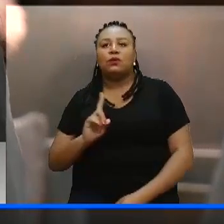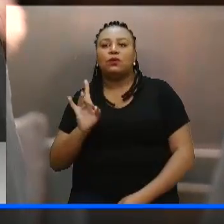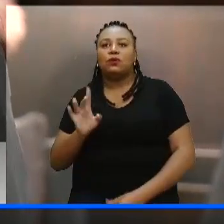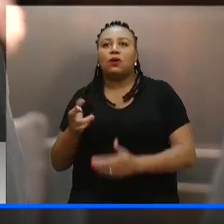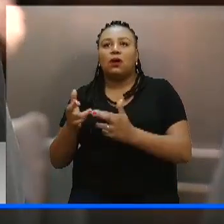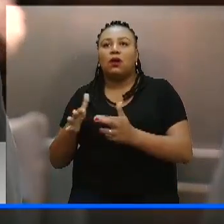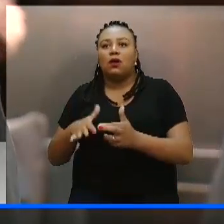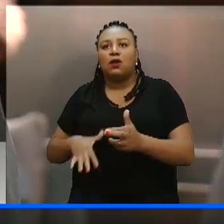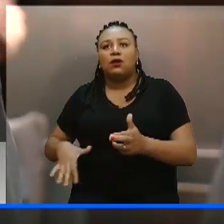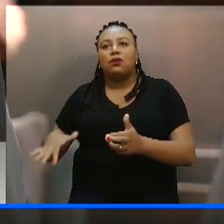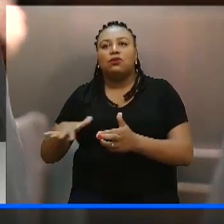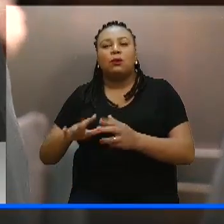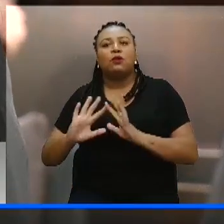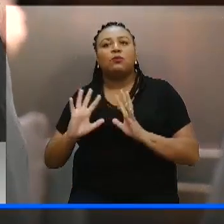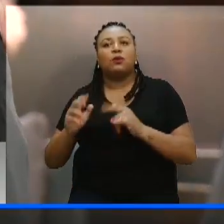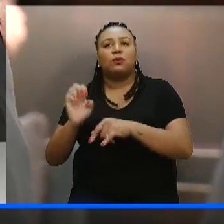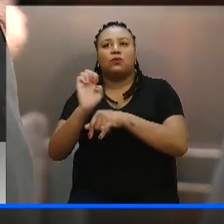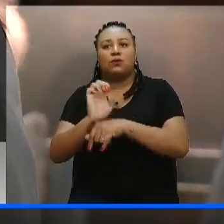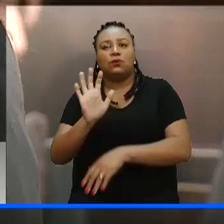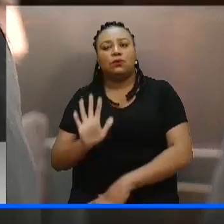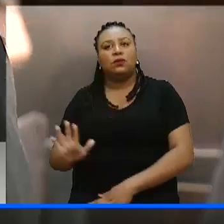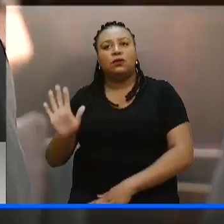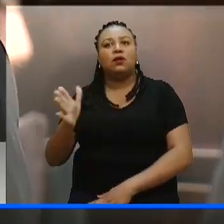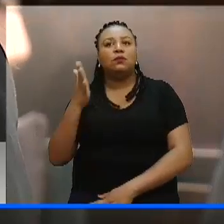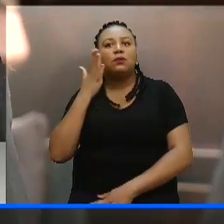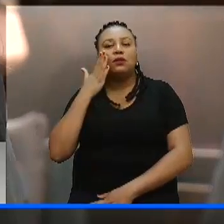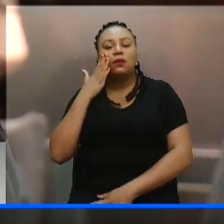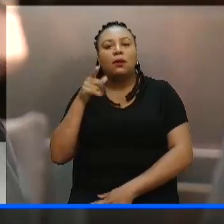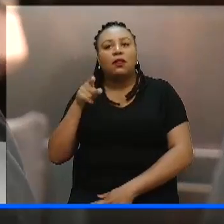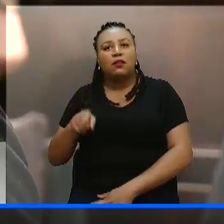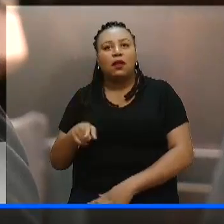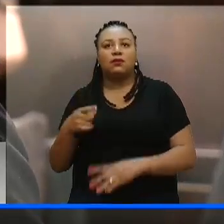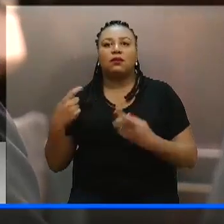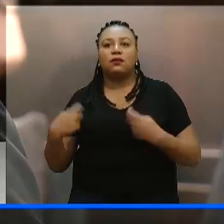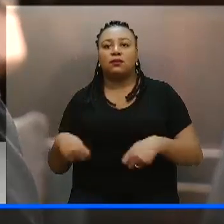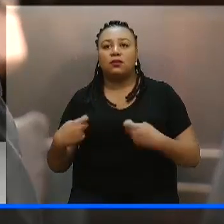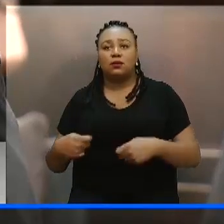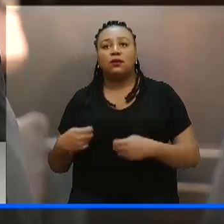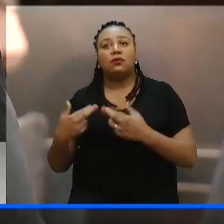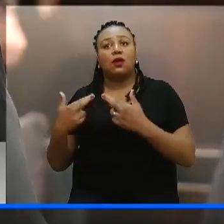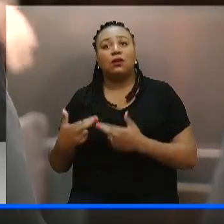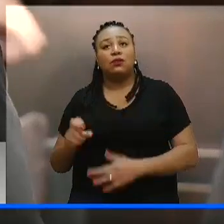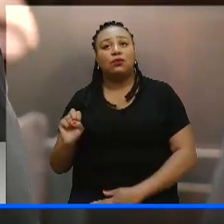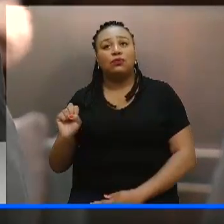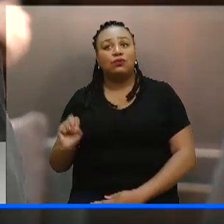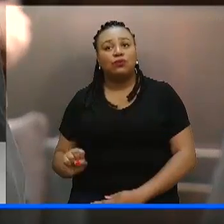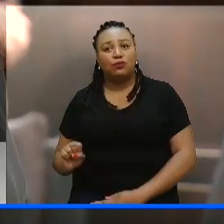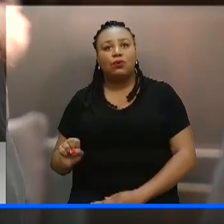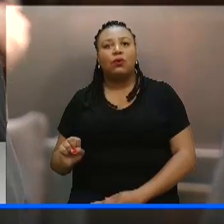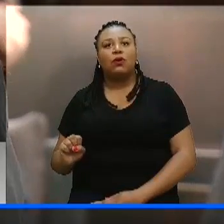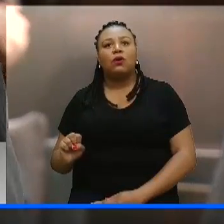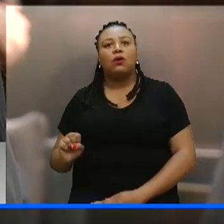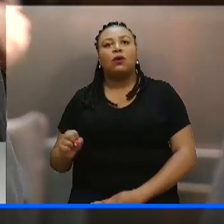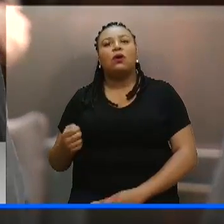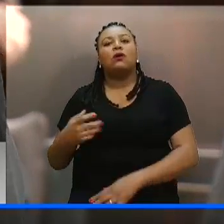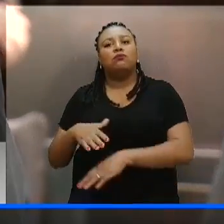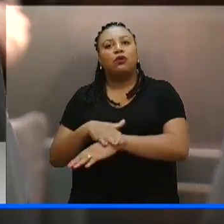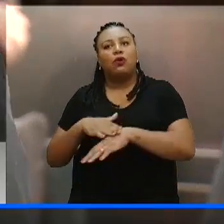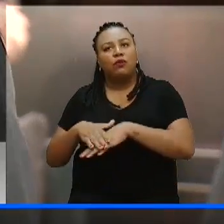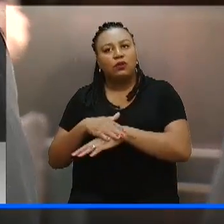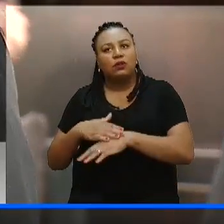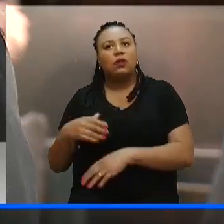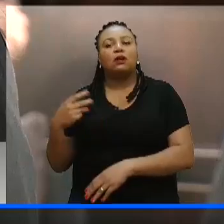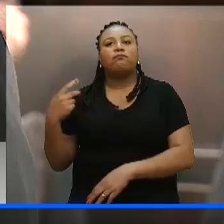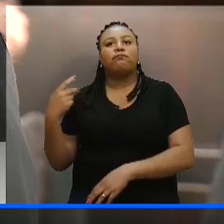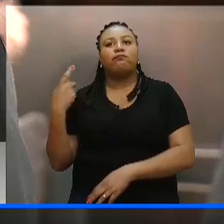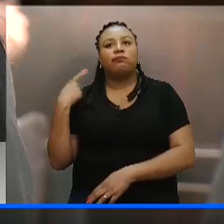a região mas para todo o nosso estado por saber desta e de outras necessidades da zona sul o inter se junto à bancada federal